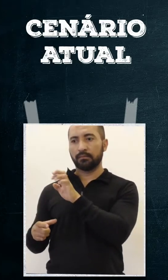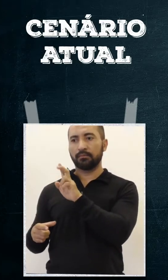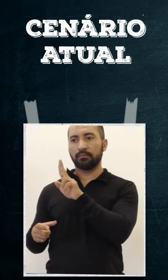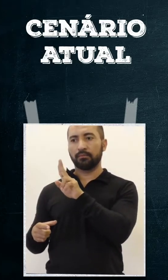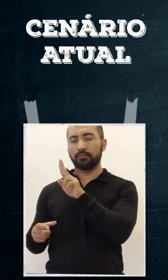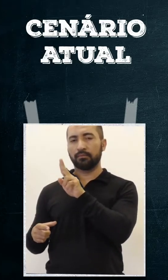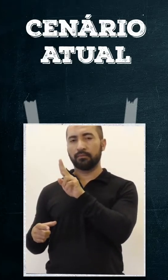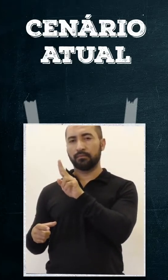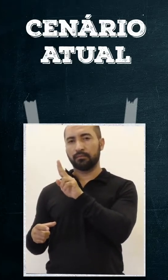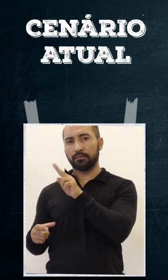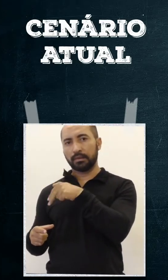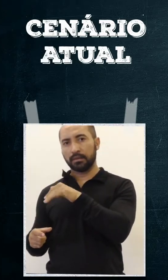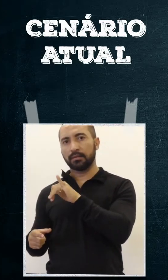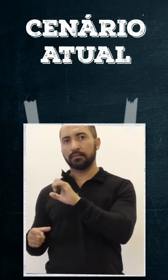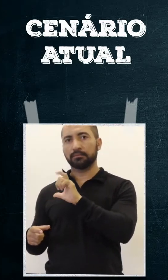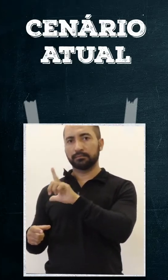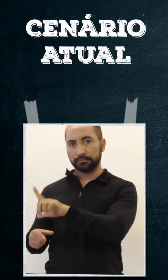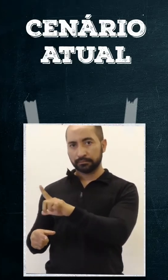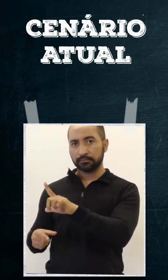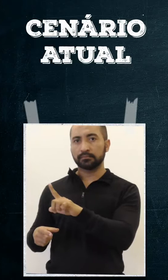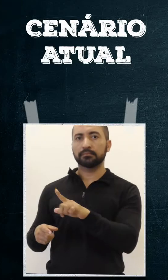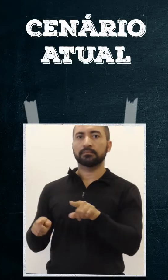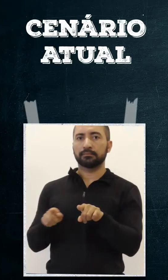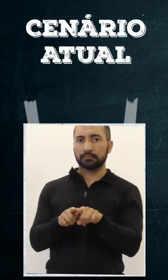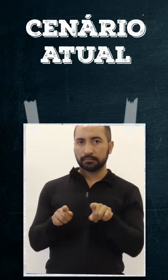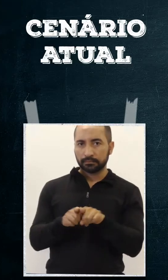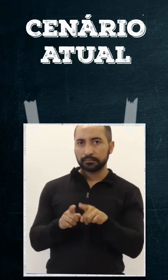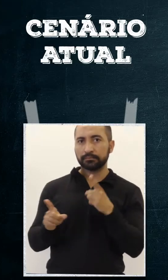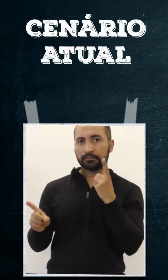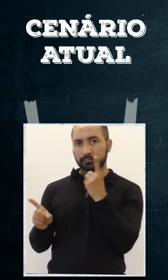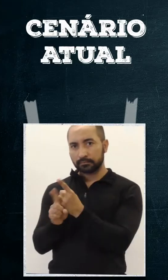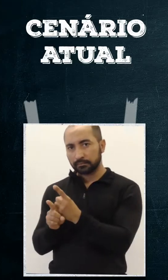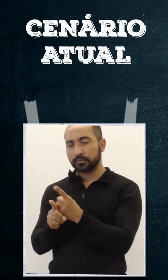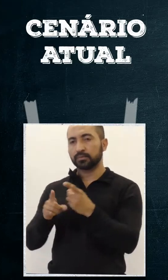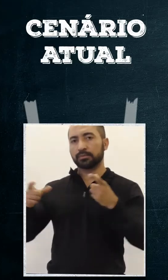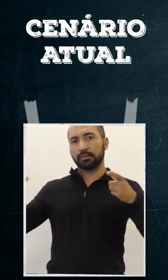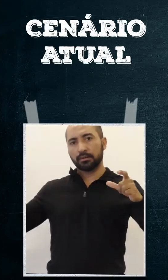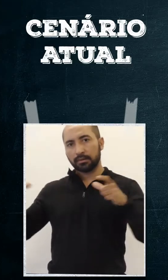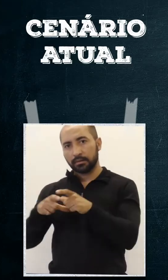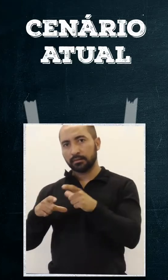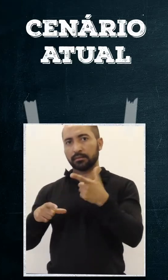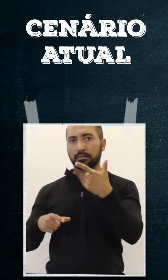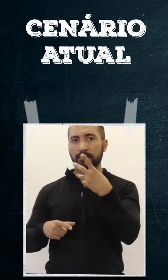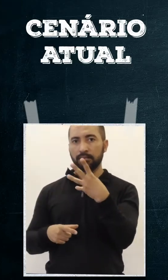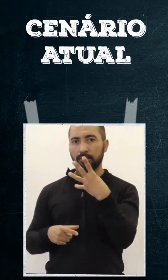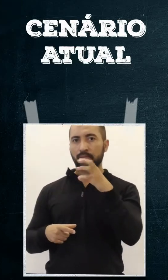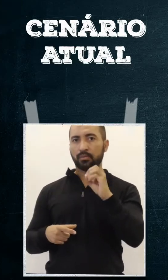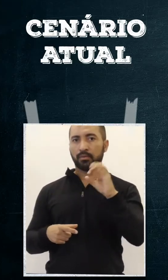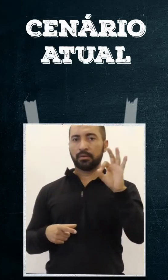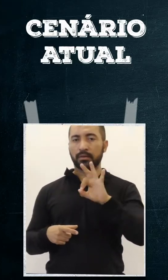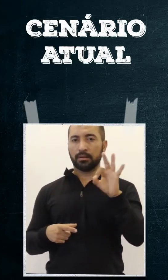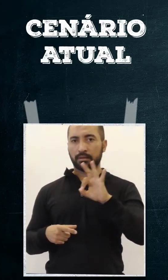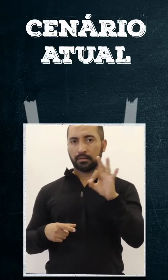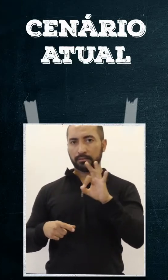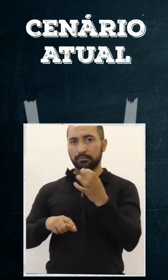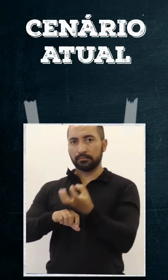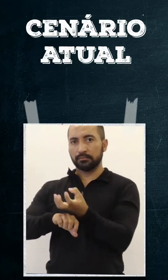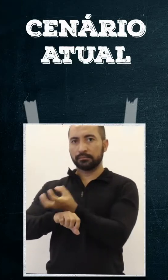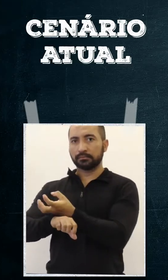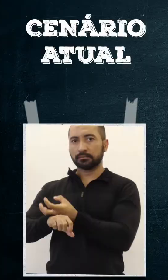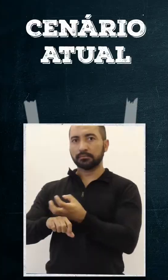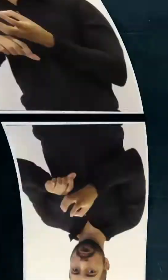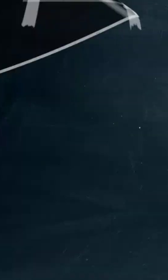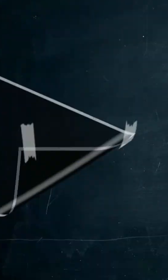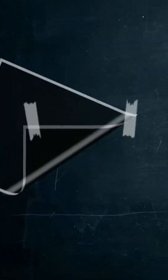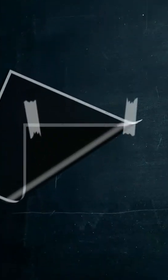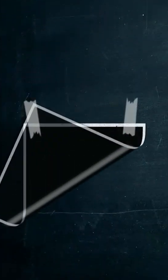dados atuais com as de 2012 sugere uma redução de 40% da população de Mucismilha Hart no Parque Municipal Marinho do Recife de Fora,